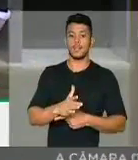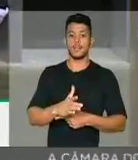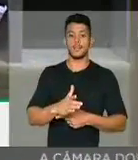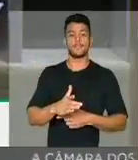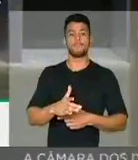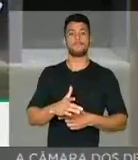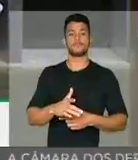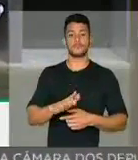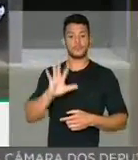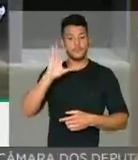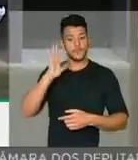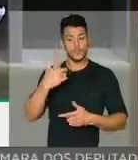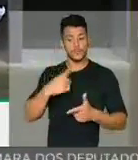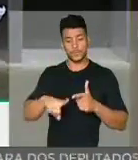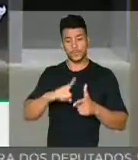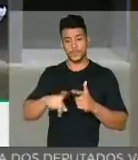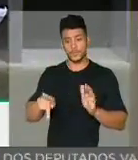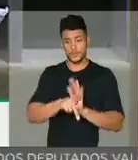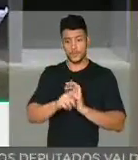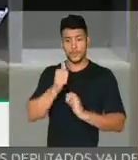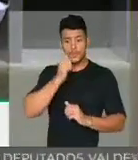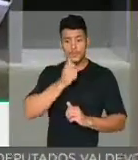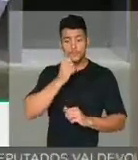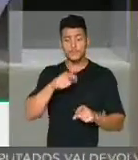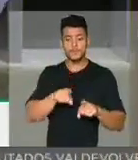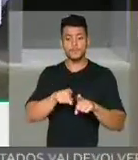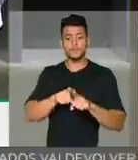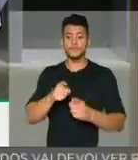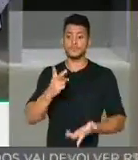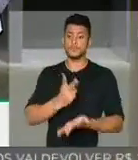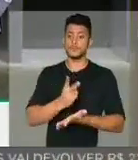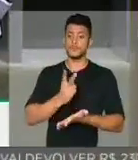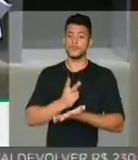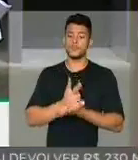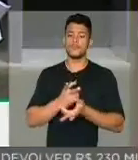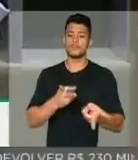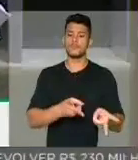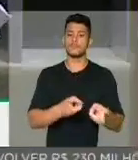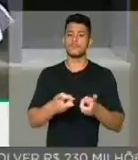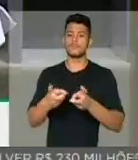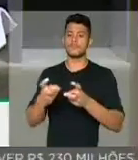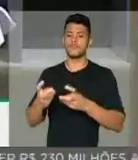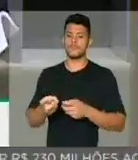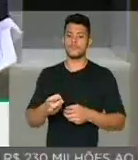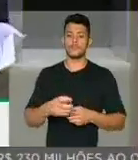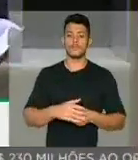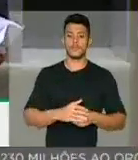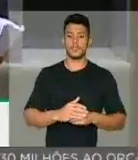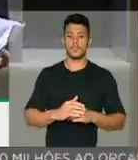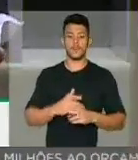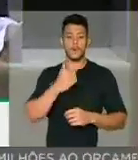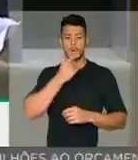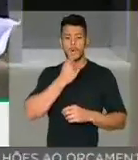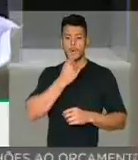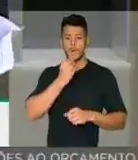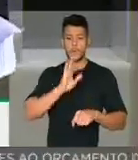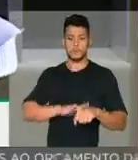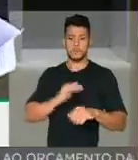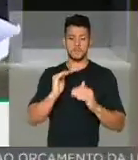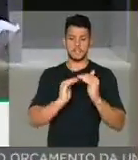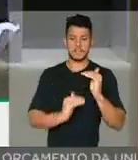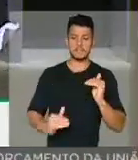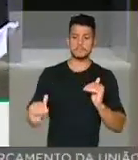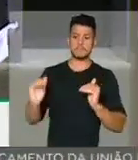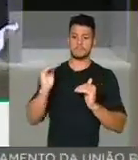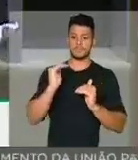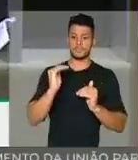mulher e a manutenção e consolidação da percepção da supremacia masculina e, adjacente